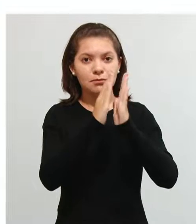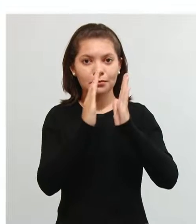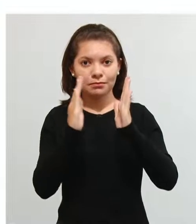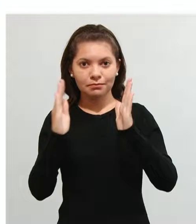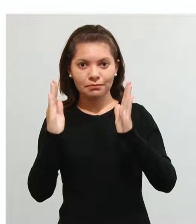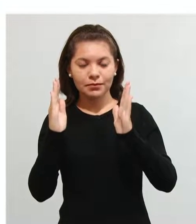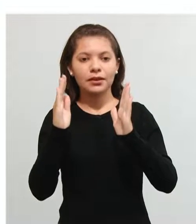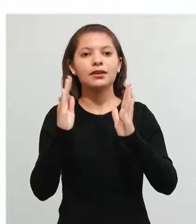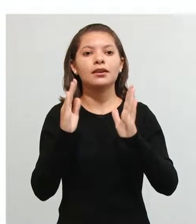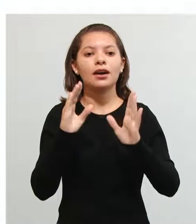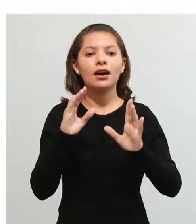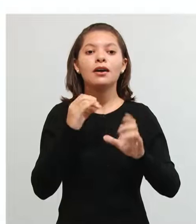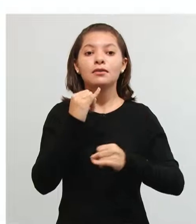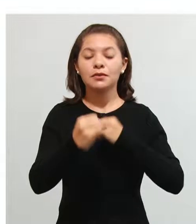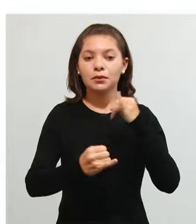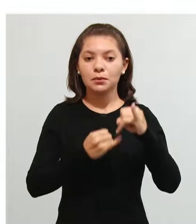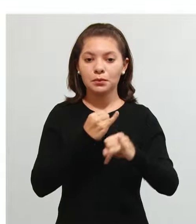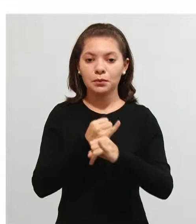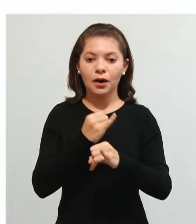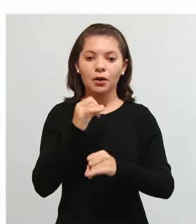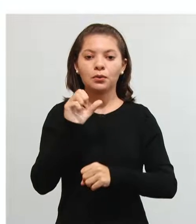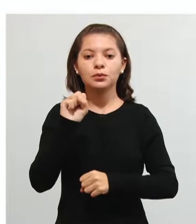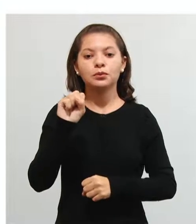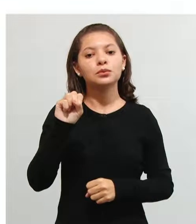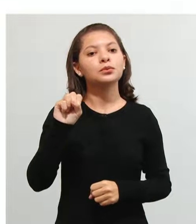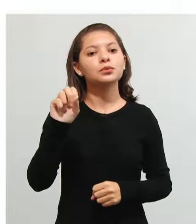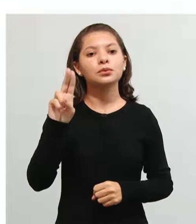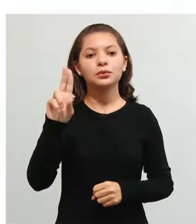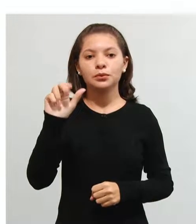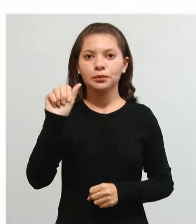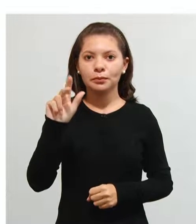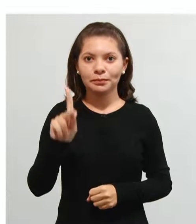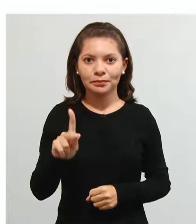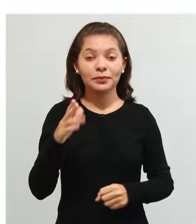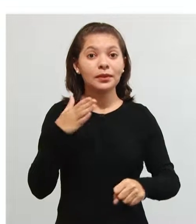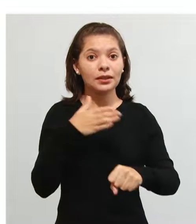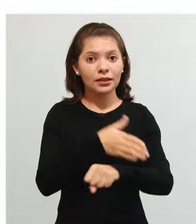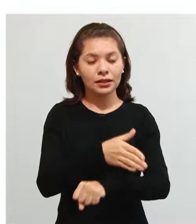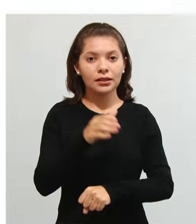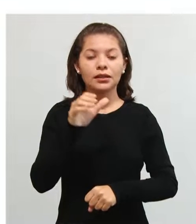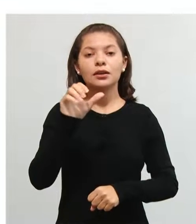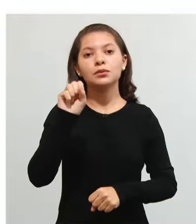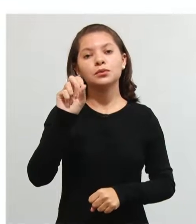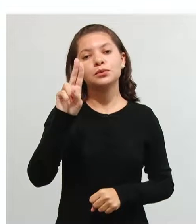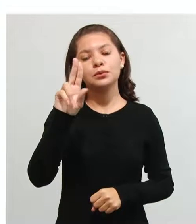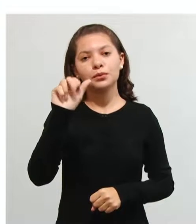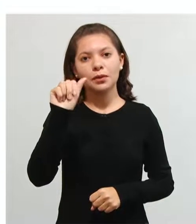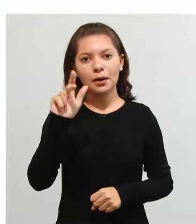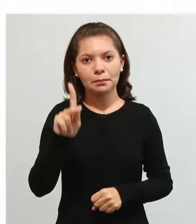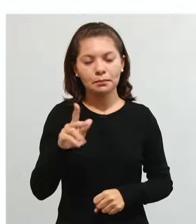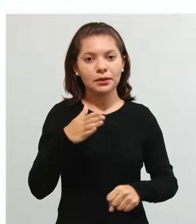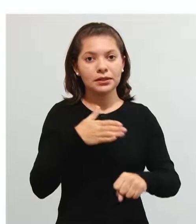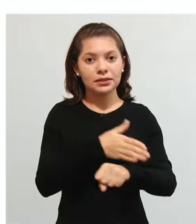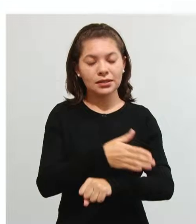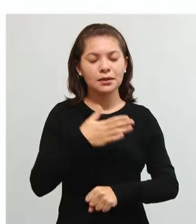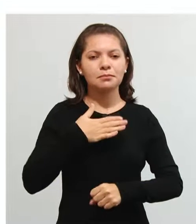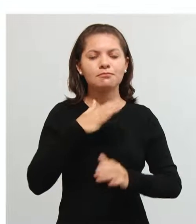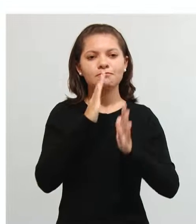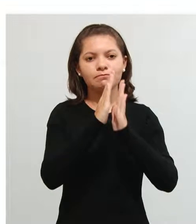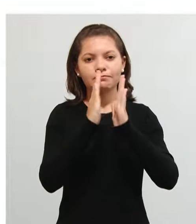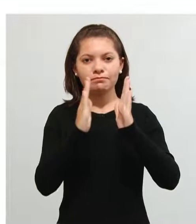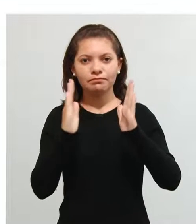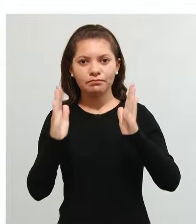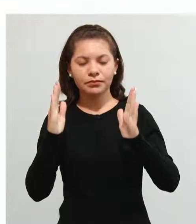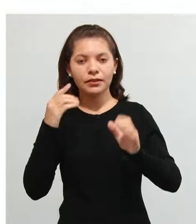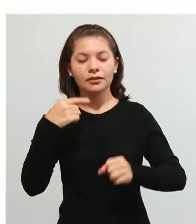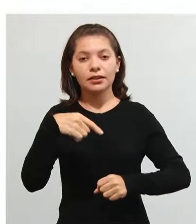virtual por meio do Swap, tá? Entra no Swap, acessa Minha Biblioteca e vá